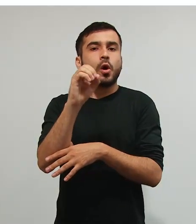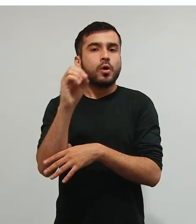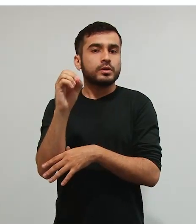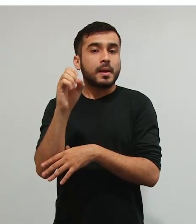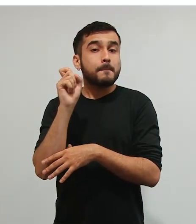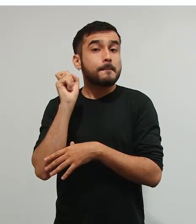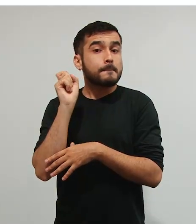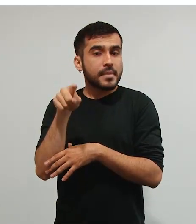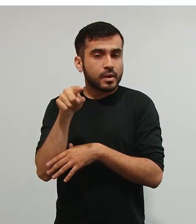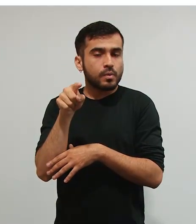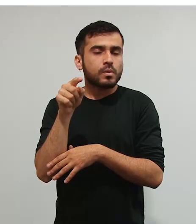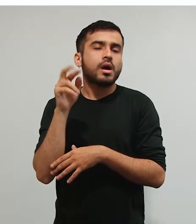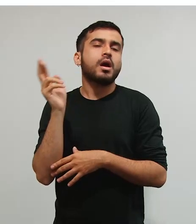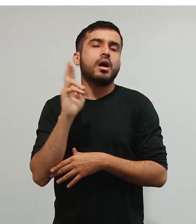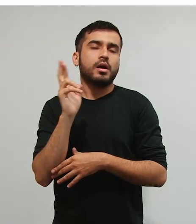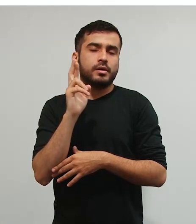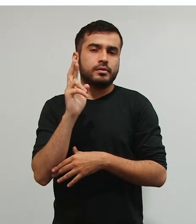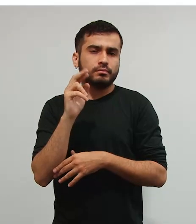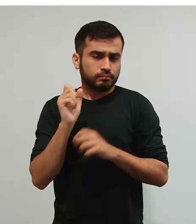R$4.800.000, tá? Tudo bem?